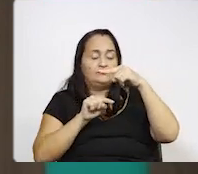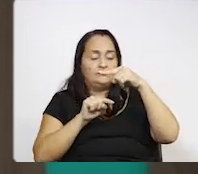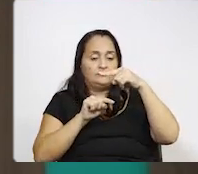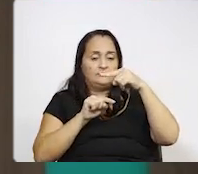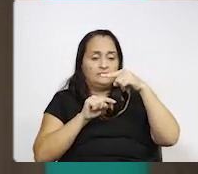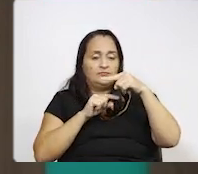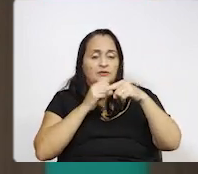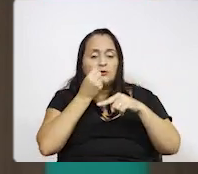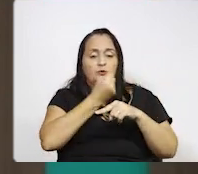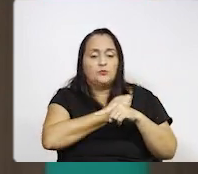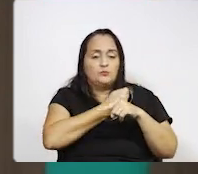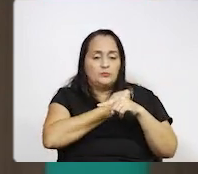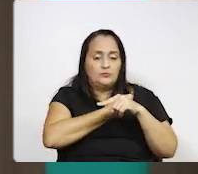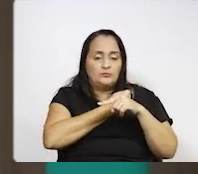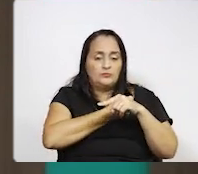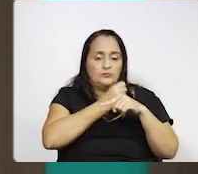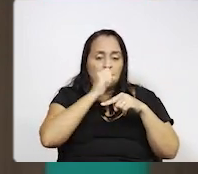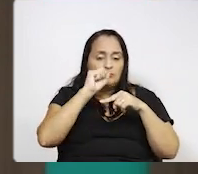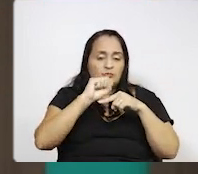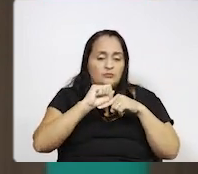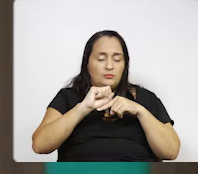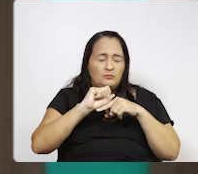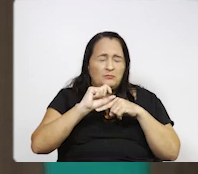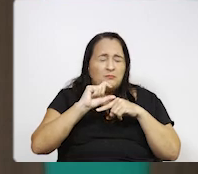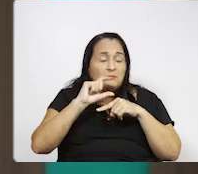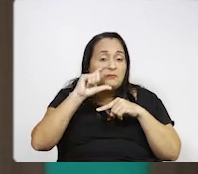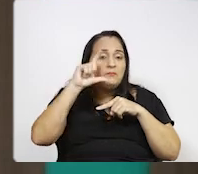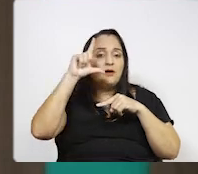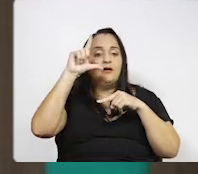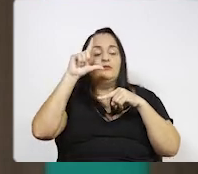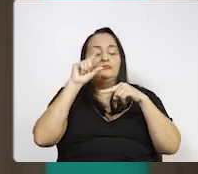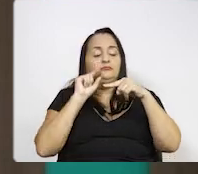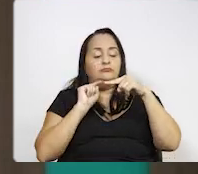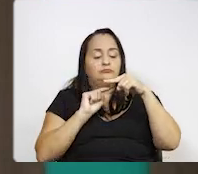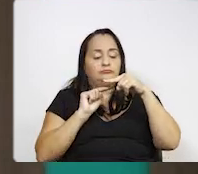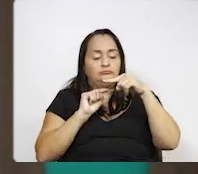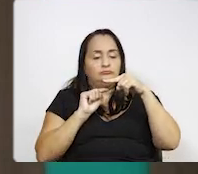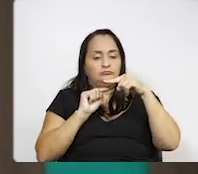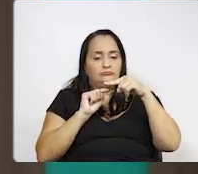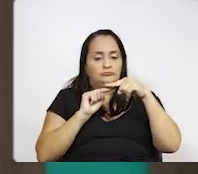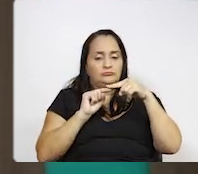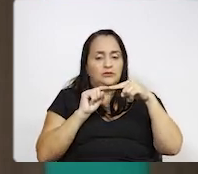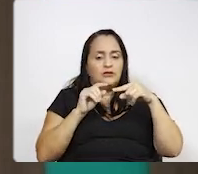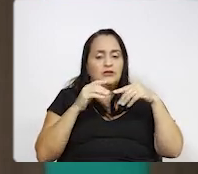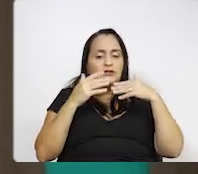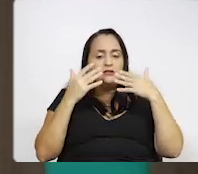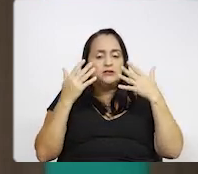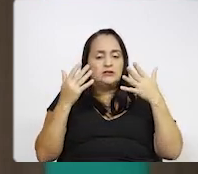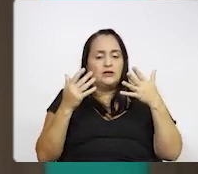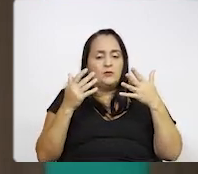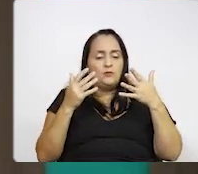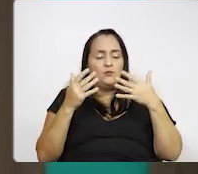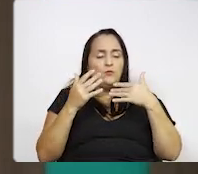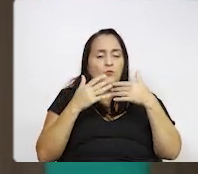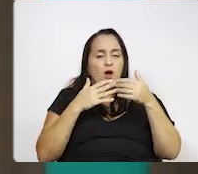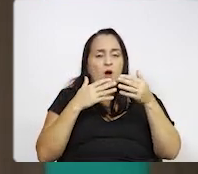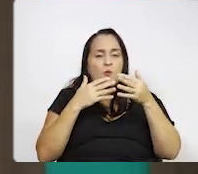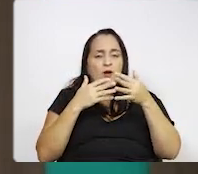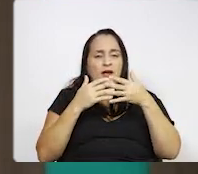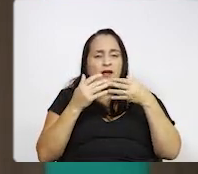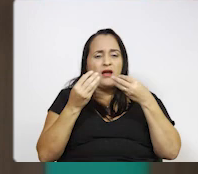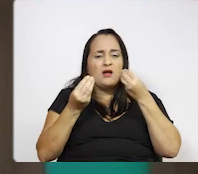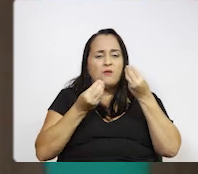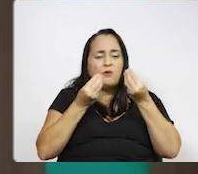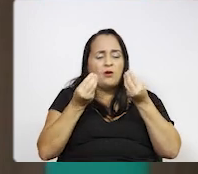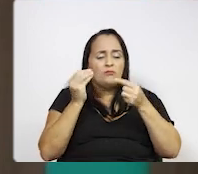denominador, é que o numerador tem que ser duas vezes o denominador. Então, qualquer fração que você coloque